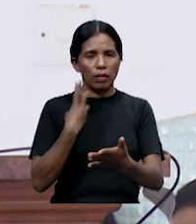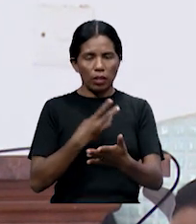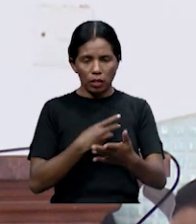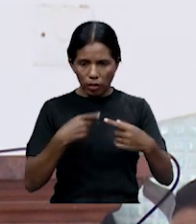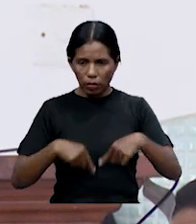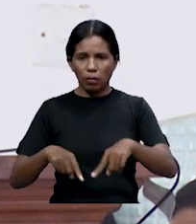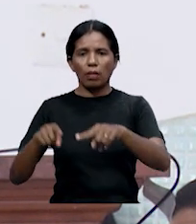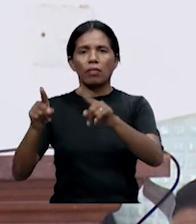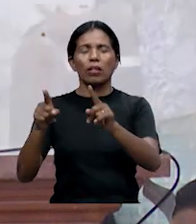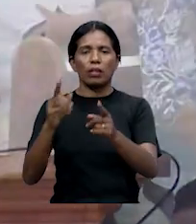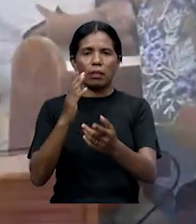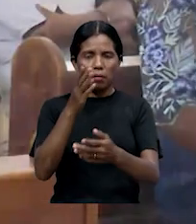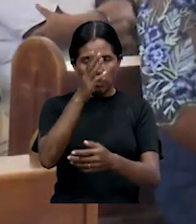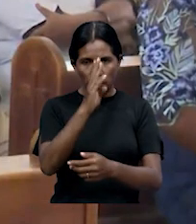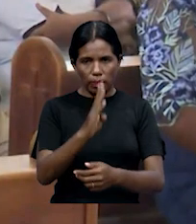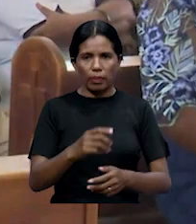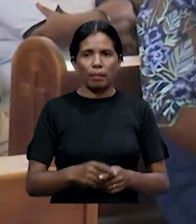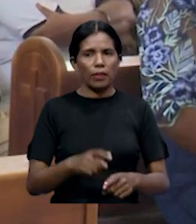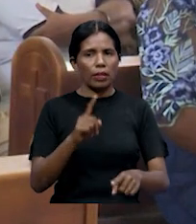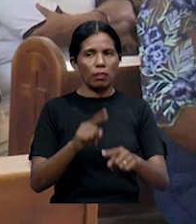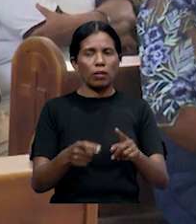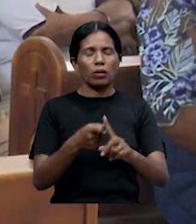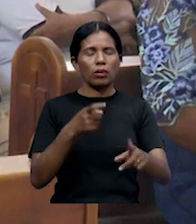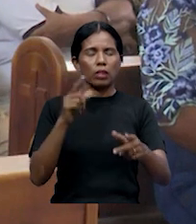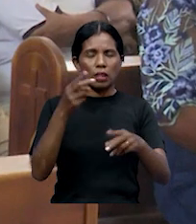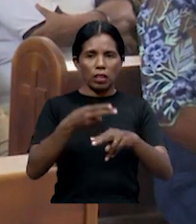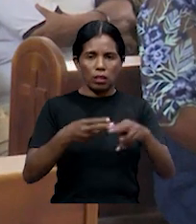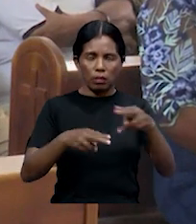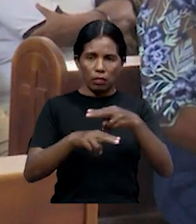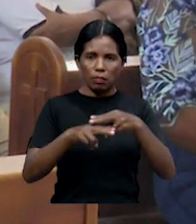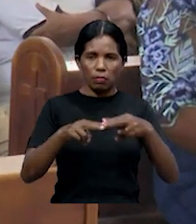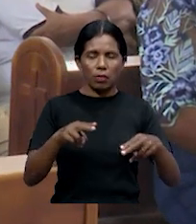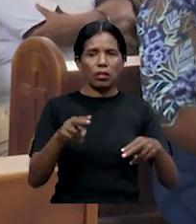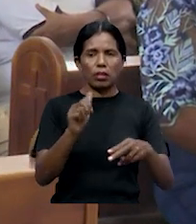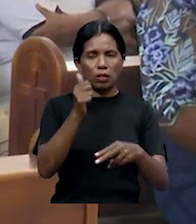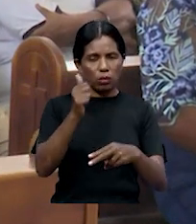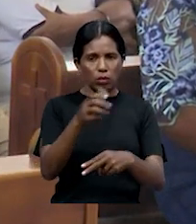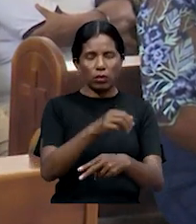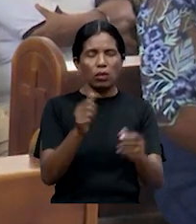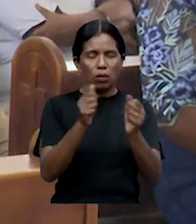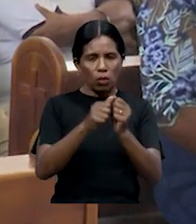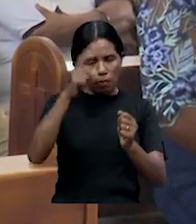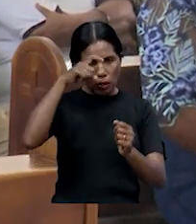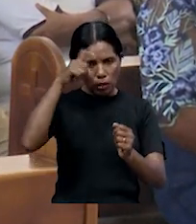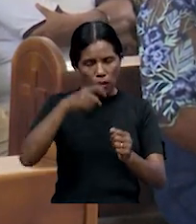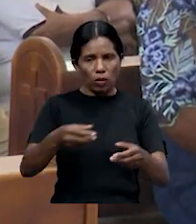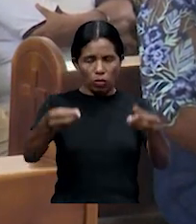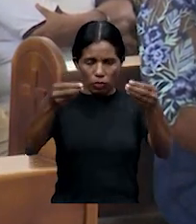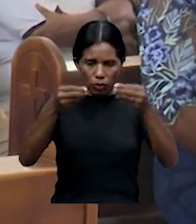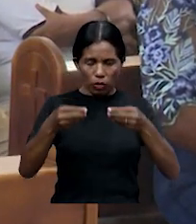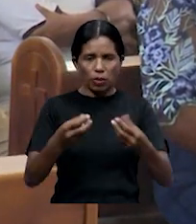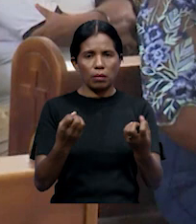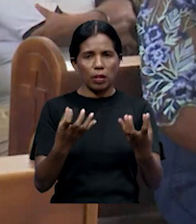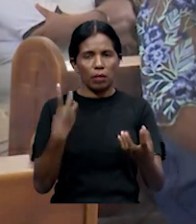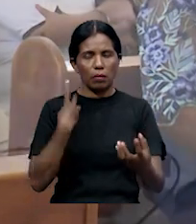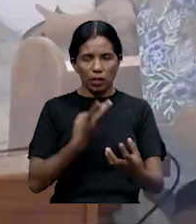maroma. Labele be usilima fuan sanulu ne, ho matene kene maroma ka fo buat barak ba ita, ma be